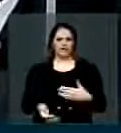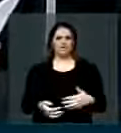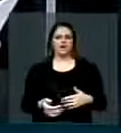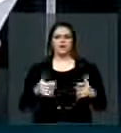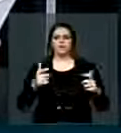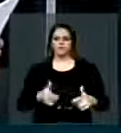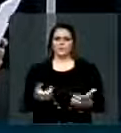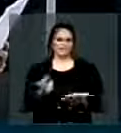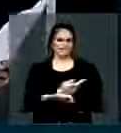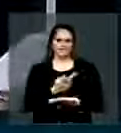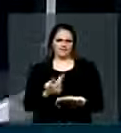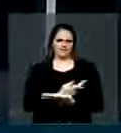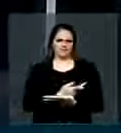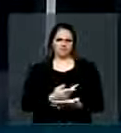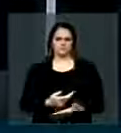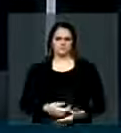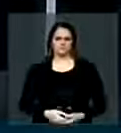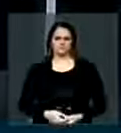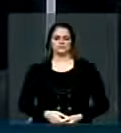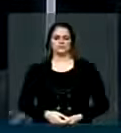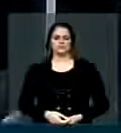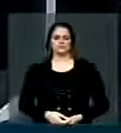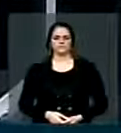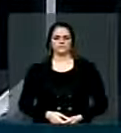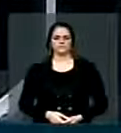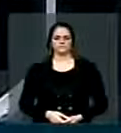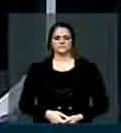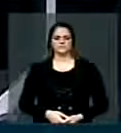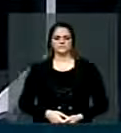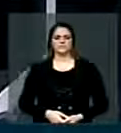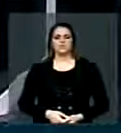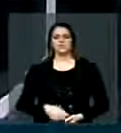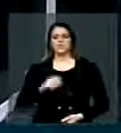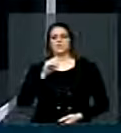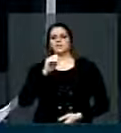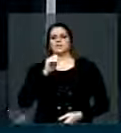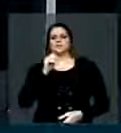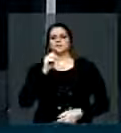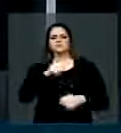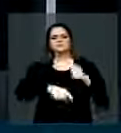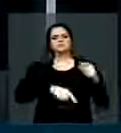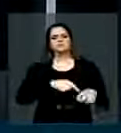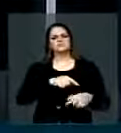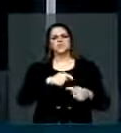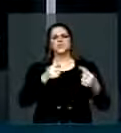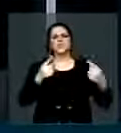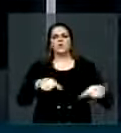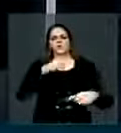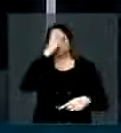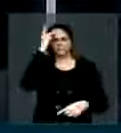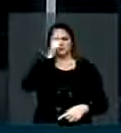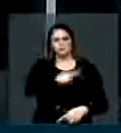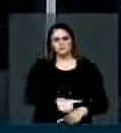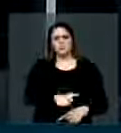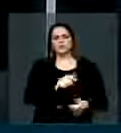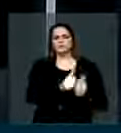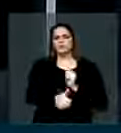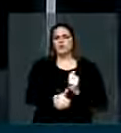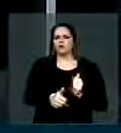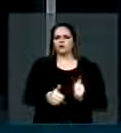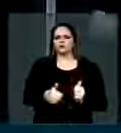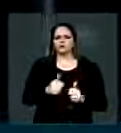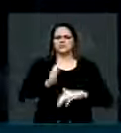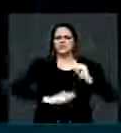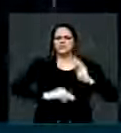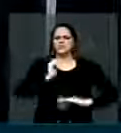locais ilícitos, praticados contra profissionais em seus períodos de folga. Então, a nossa proposta